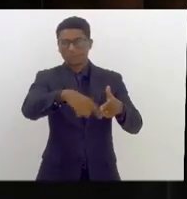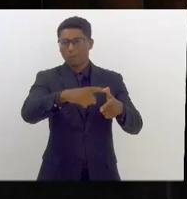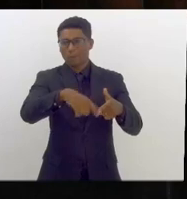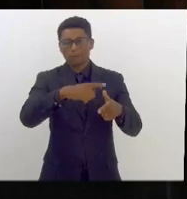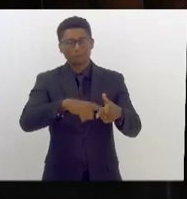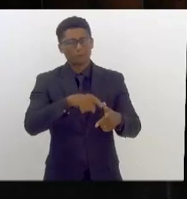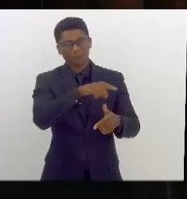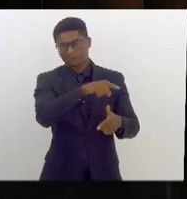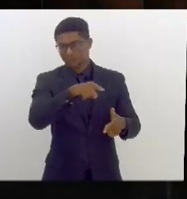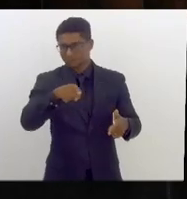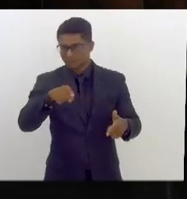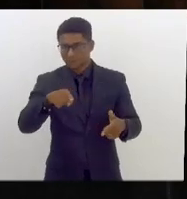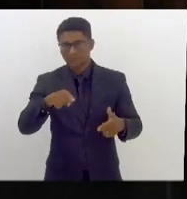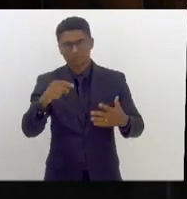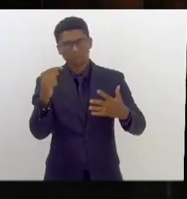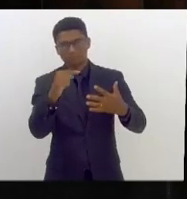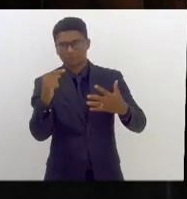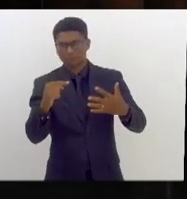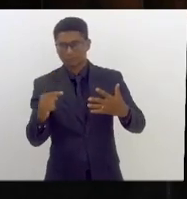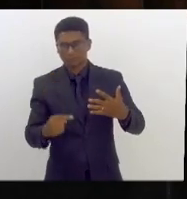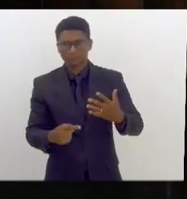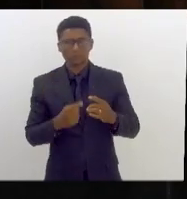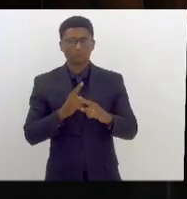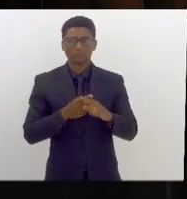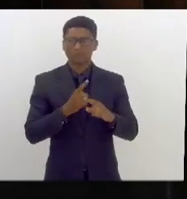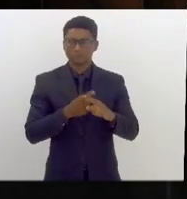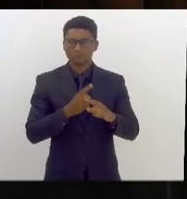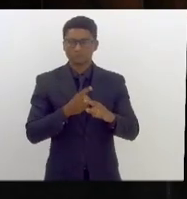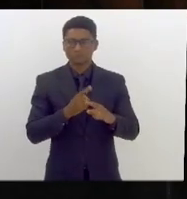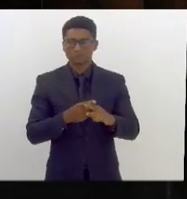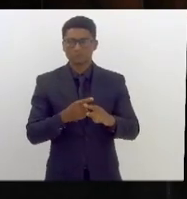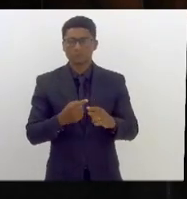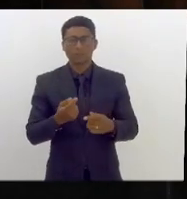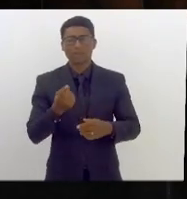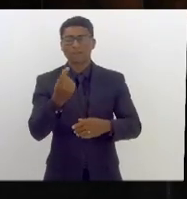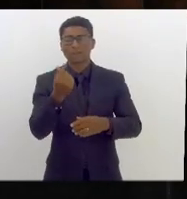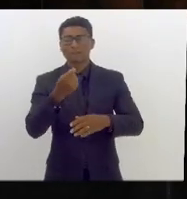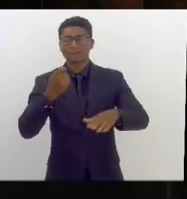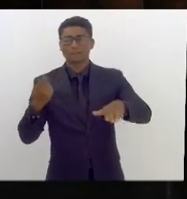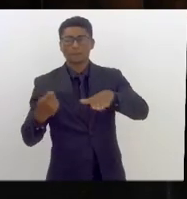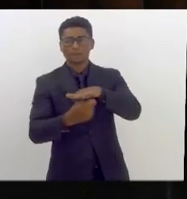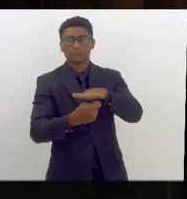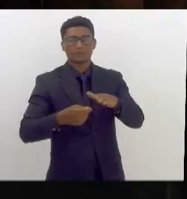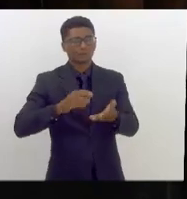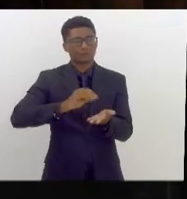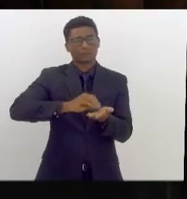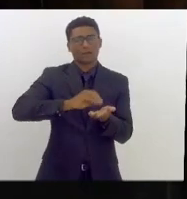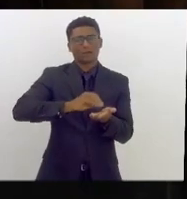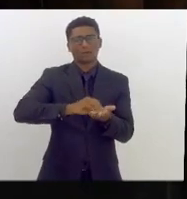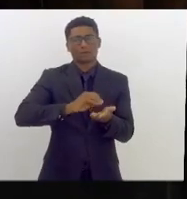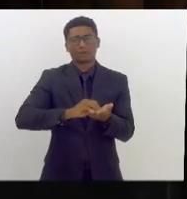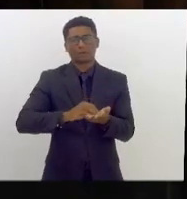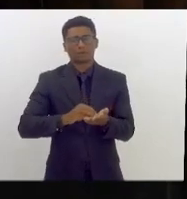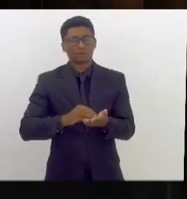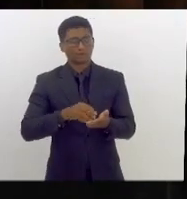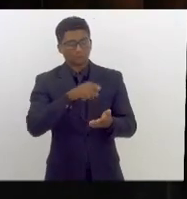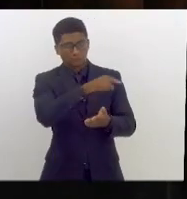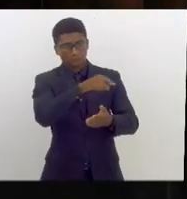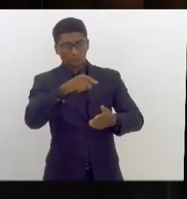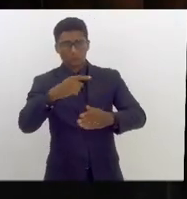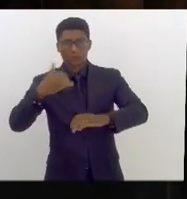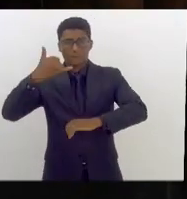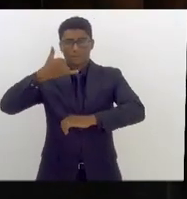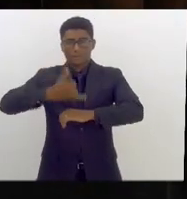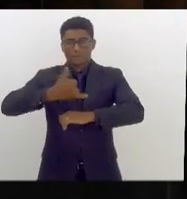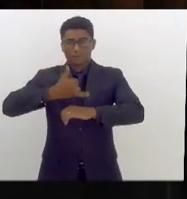que fazem com que essa CPI existam, decorrem de falta de investimento, seja na ampliação da malha ferroviária, seja